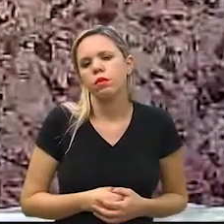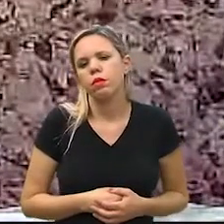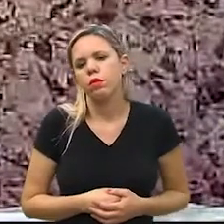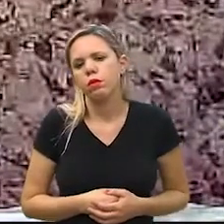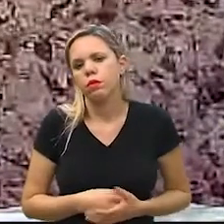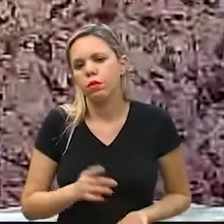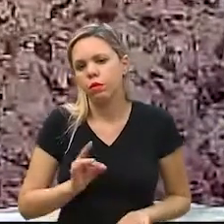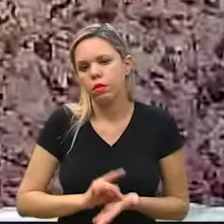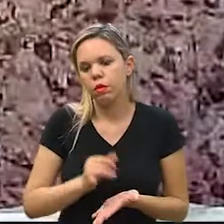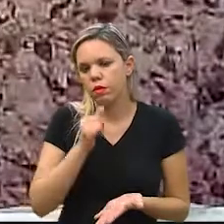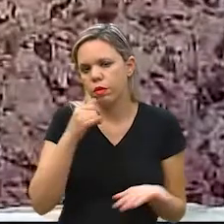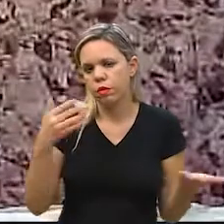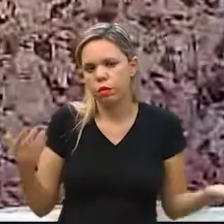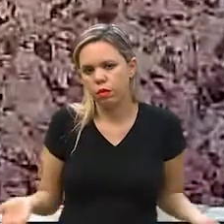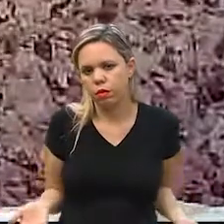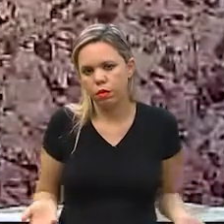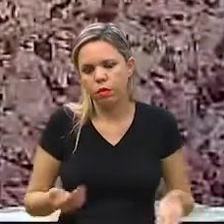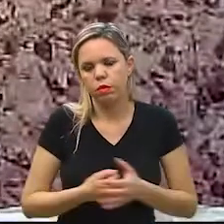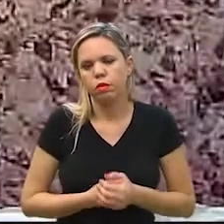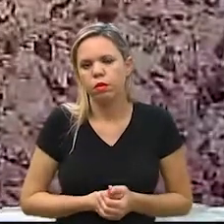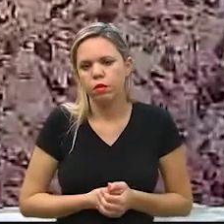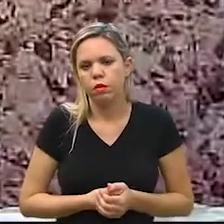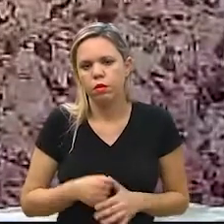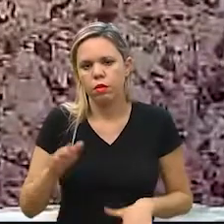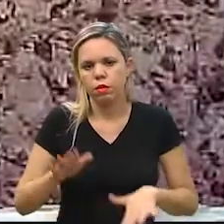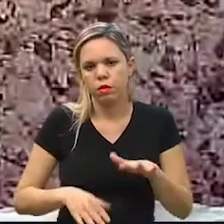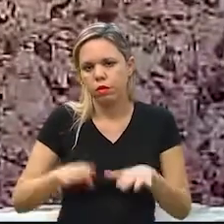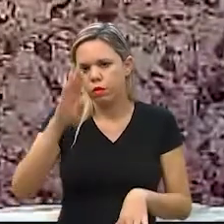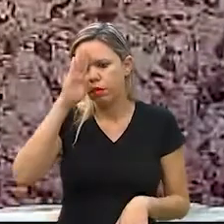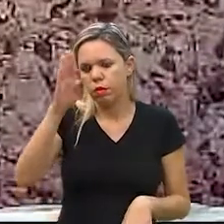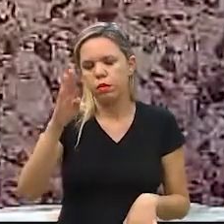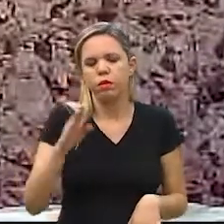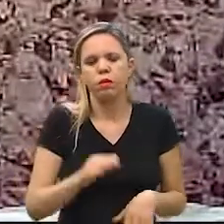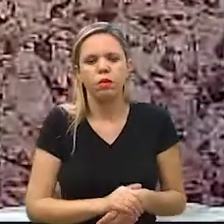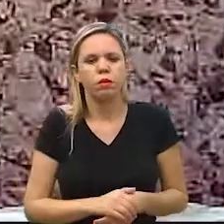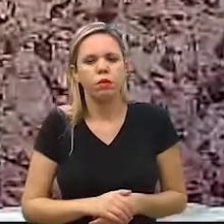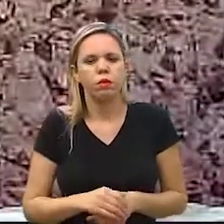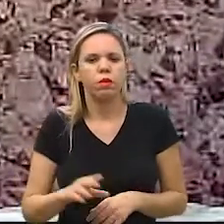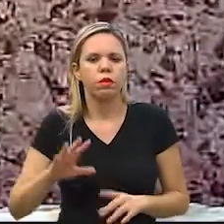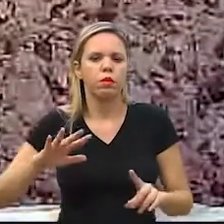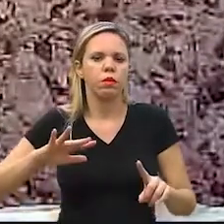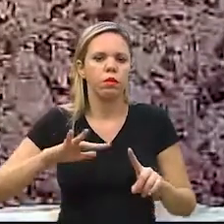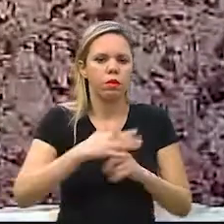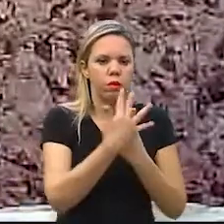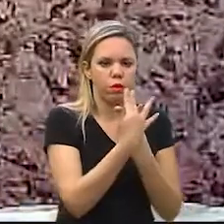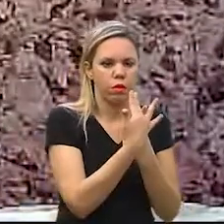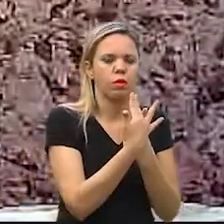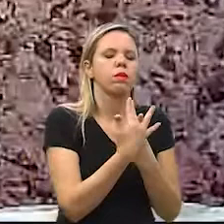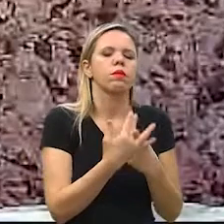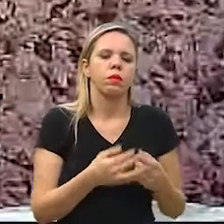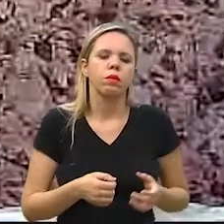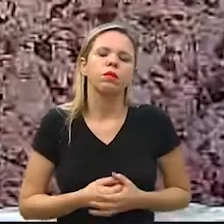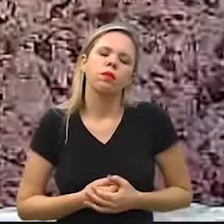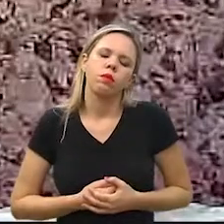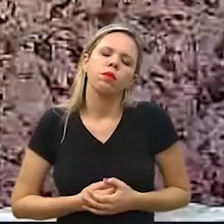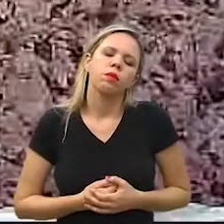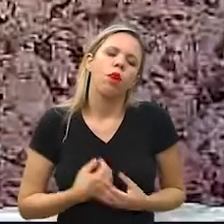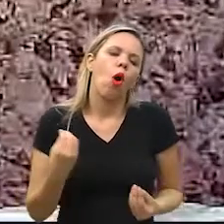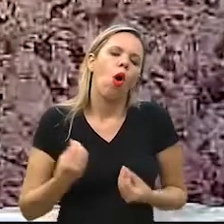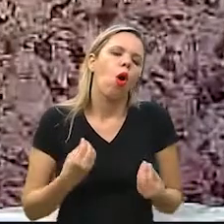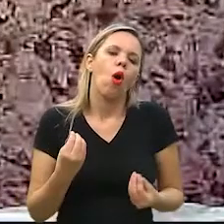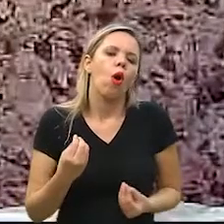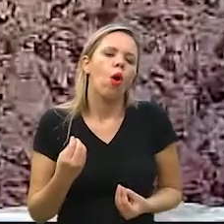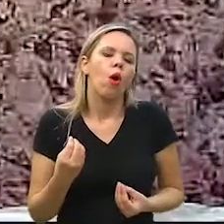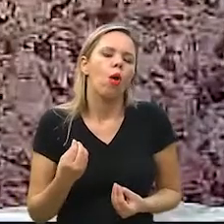um fator, talvez o principal fator da cidadania, né? Como é que você